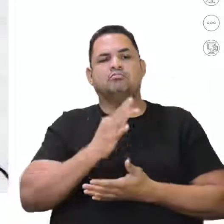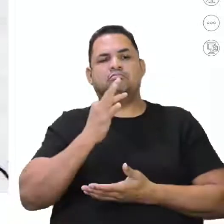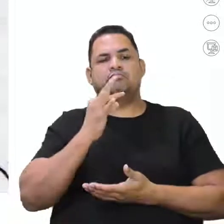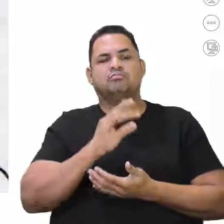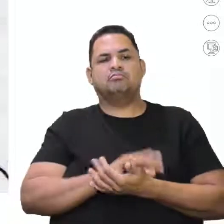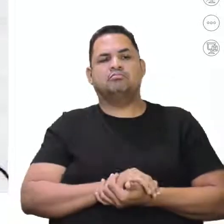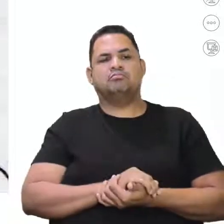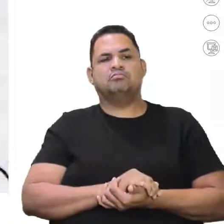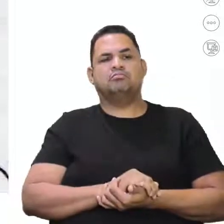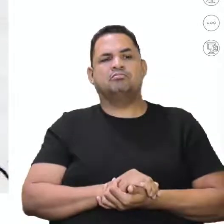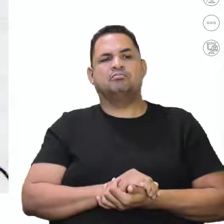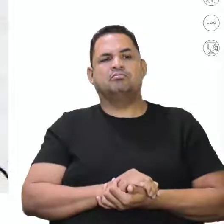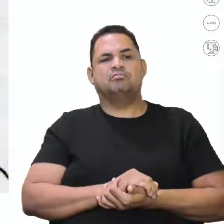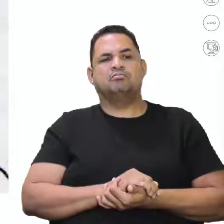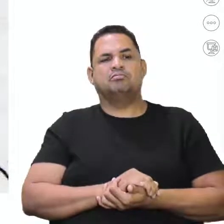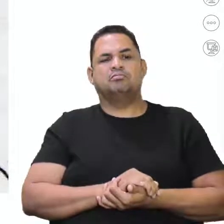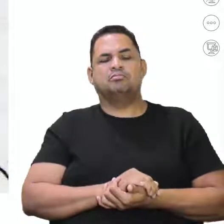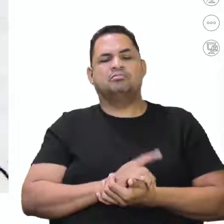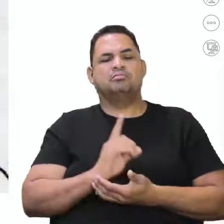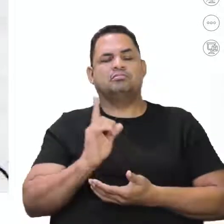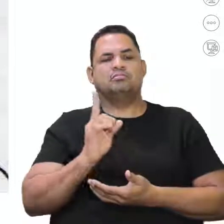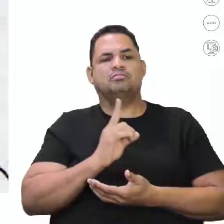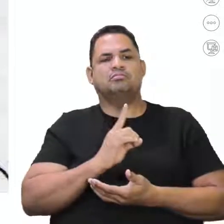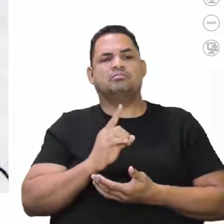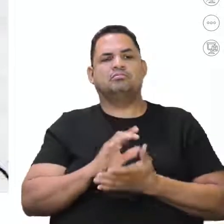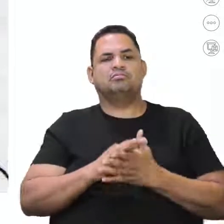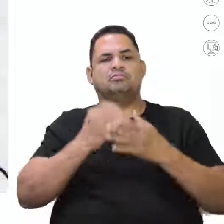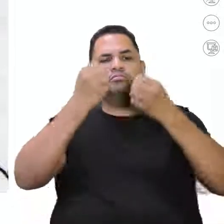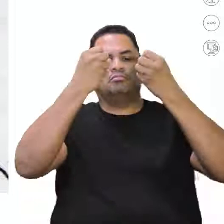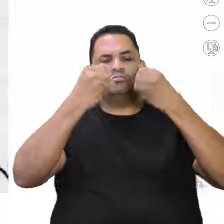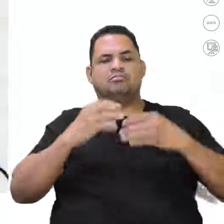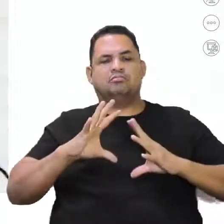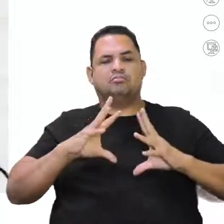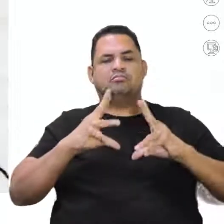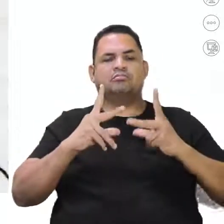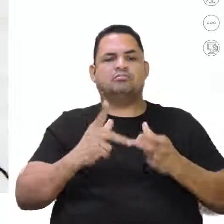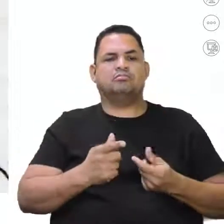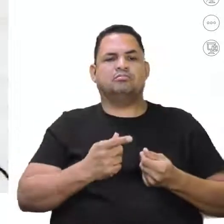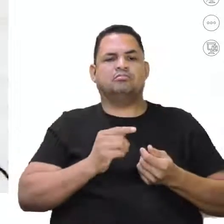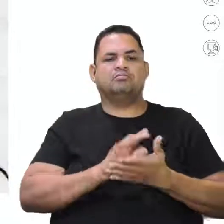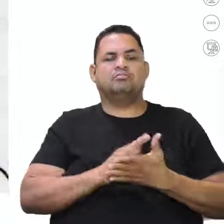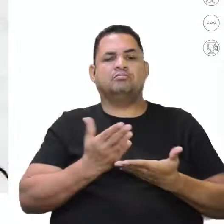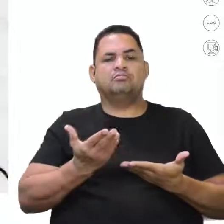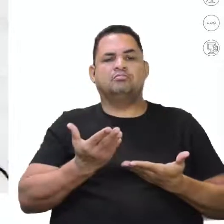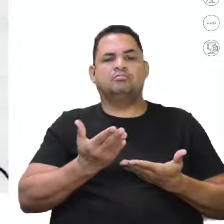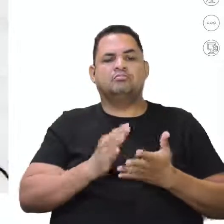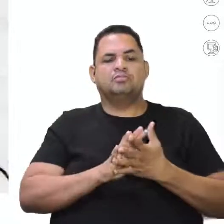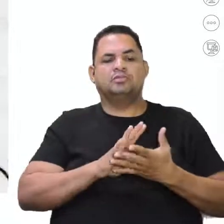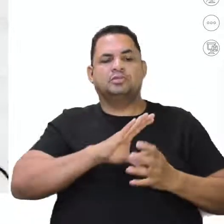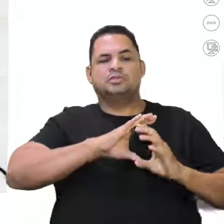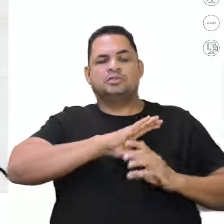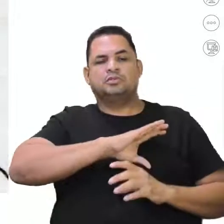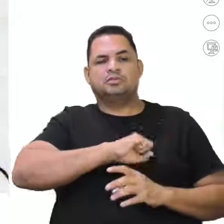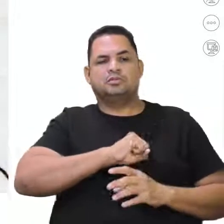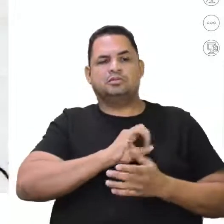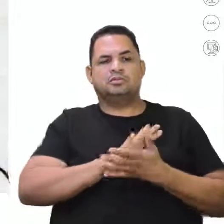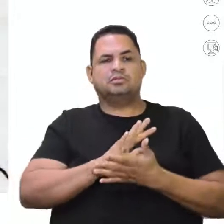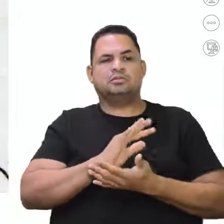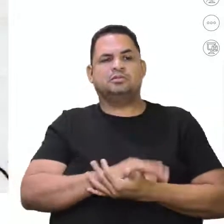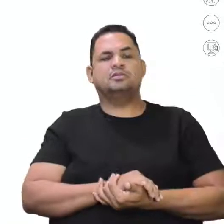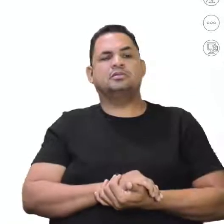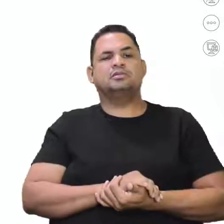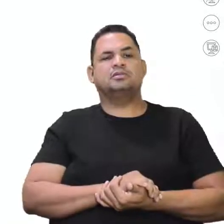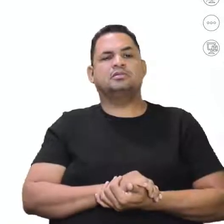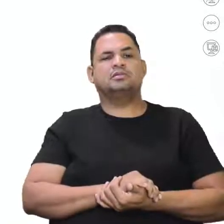é completamente. Ele não explica completamente, totalmente sobre essa questão do amor. Então, é false